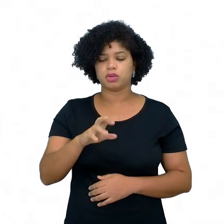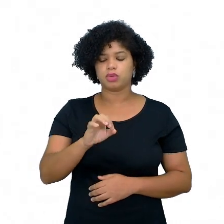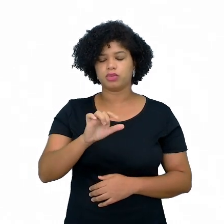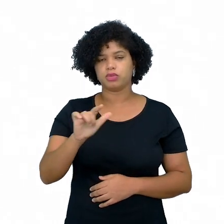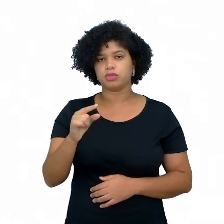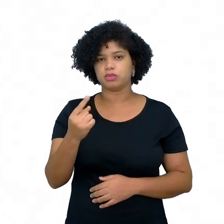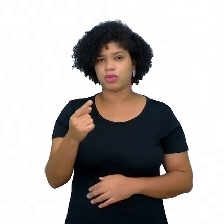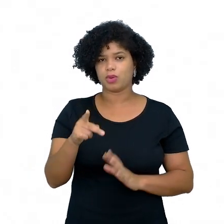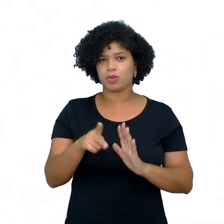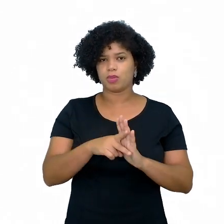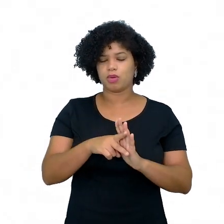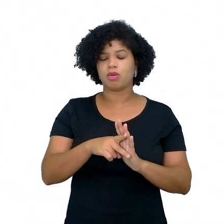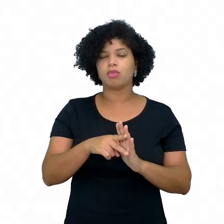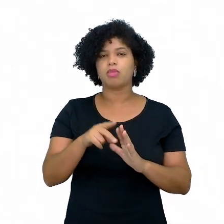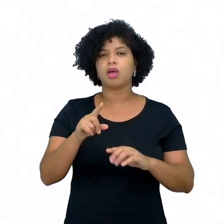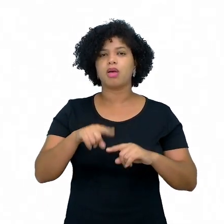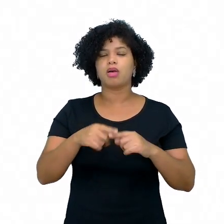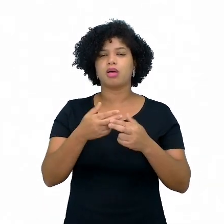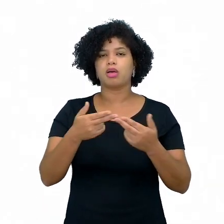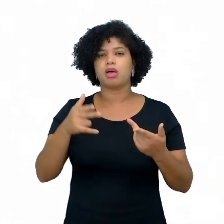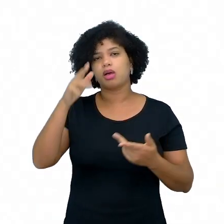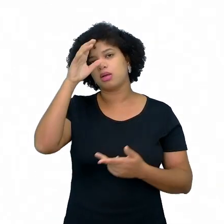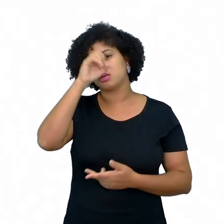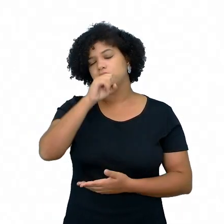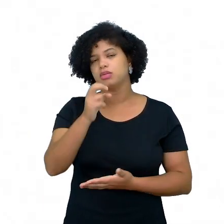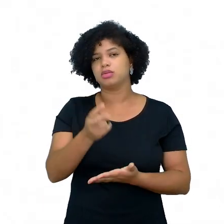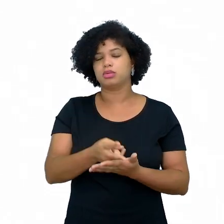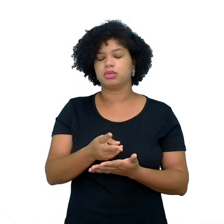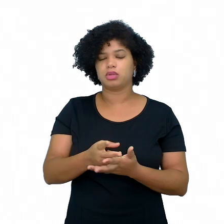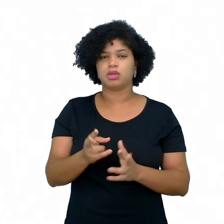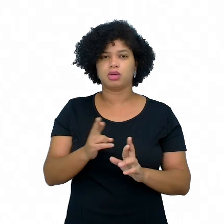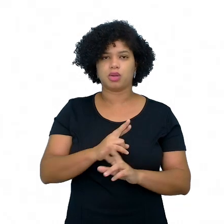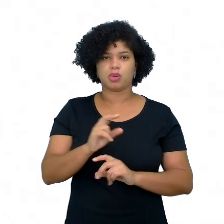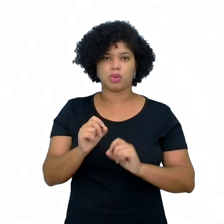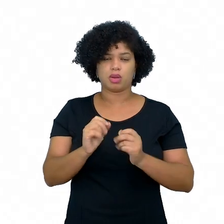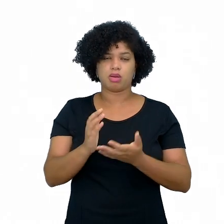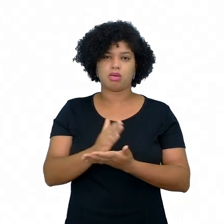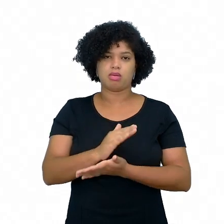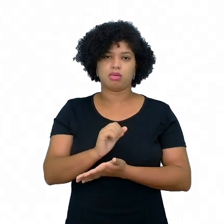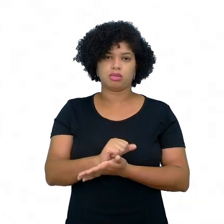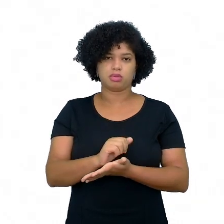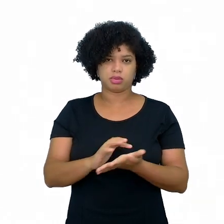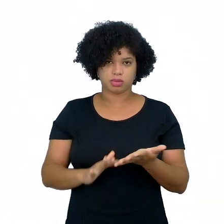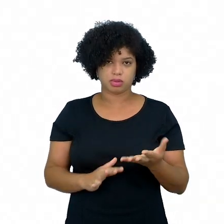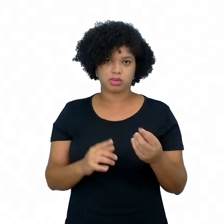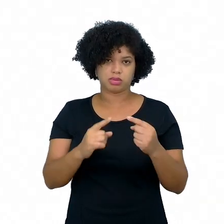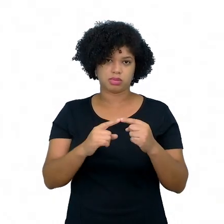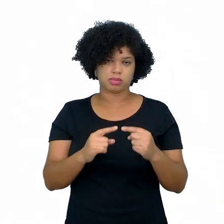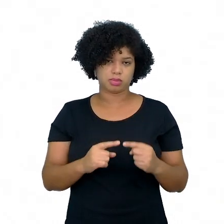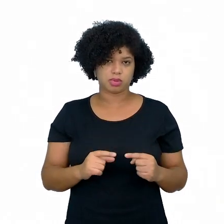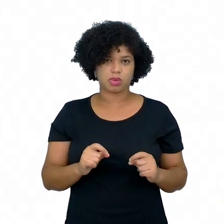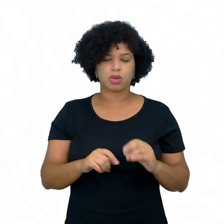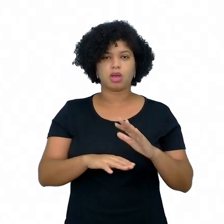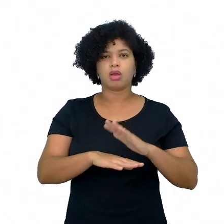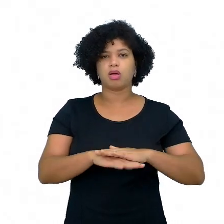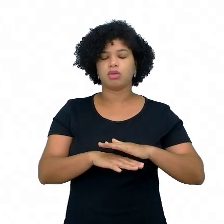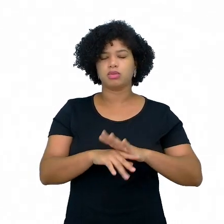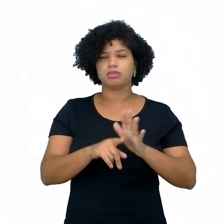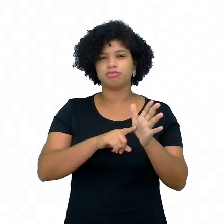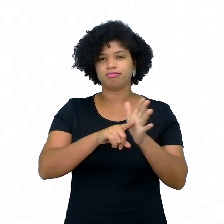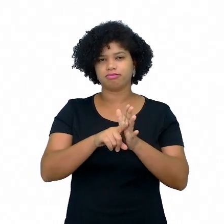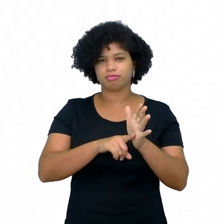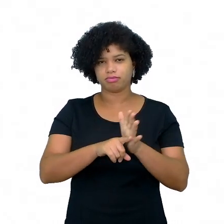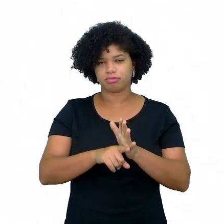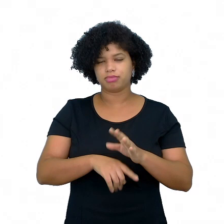material Aprender Sempre, evidenciando atividades que favoreciam, né, a realização da